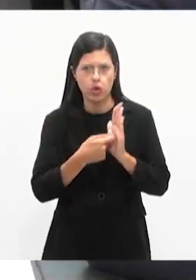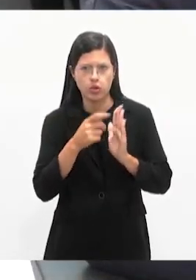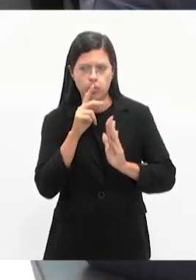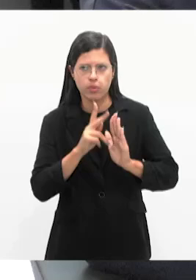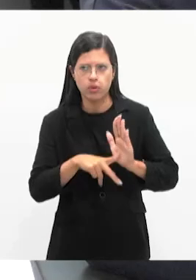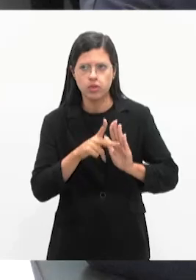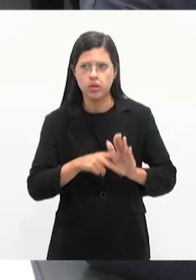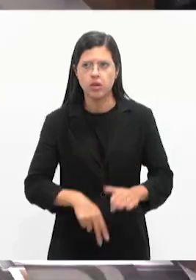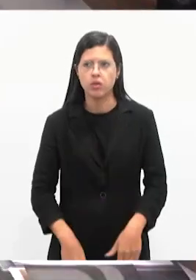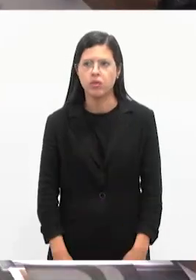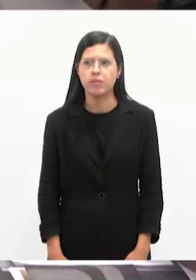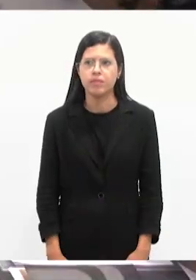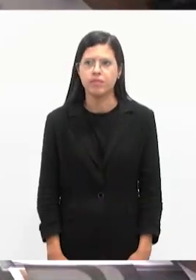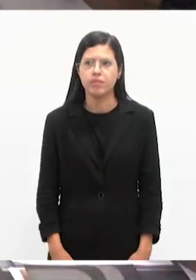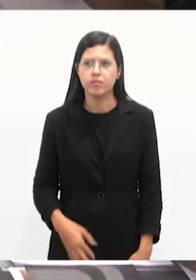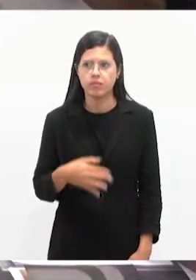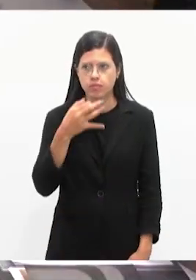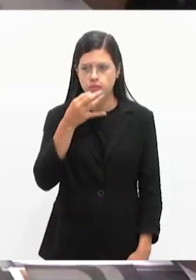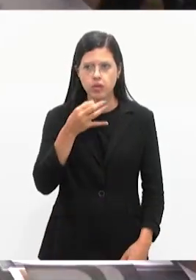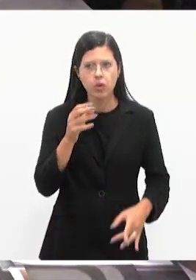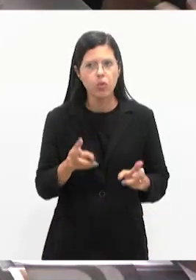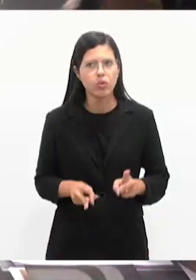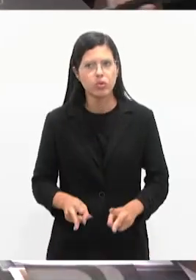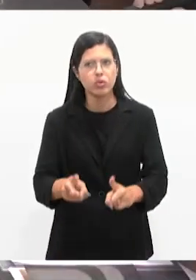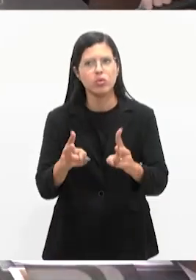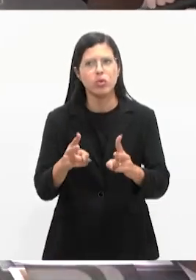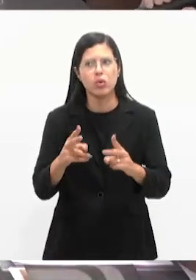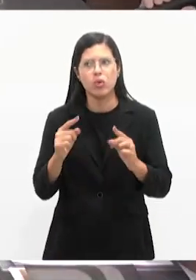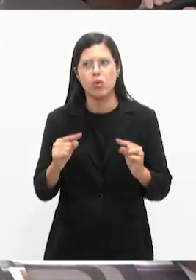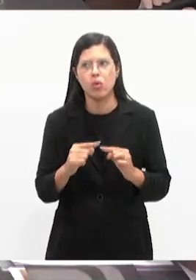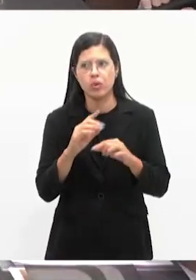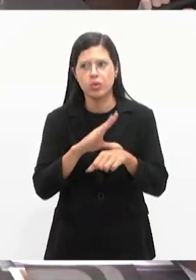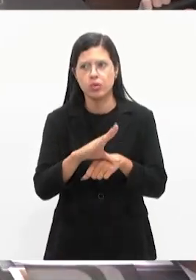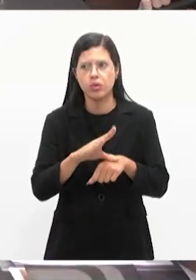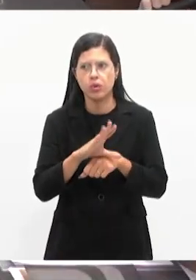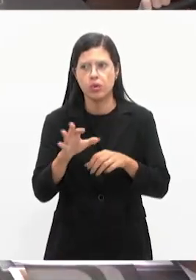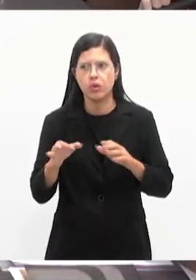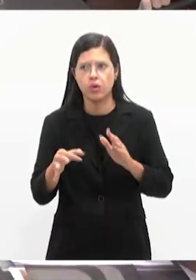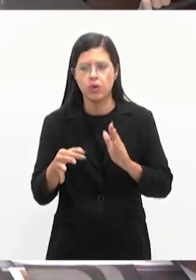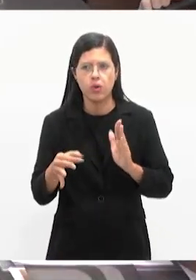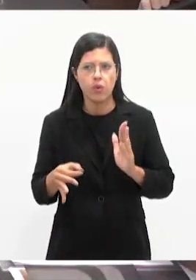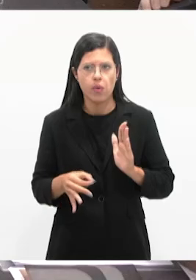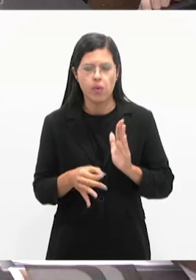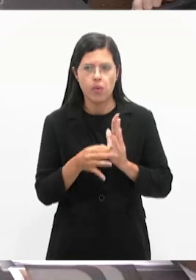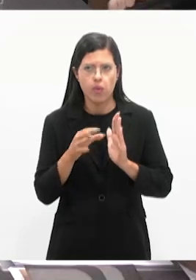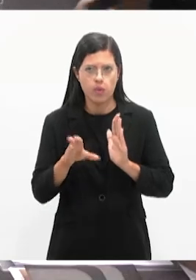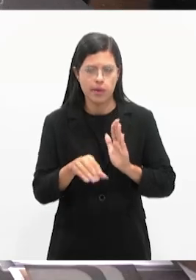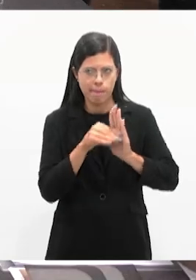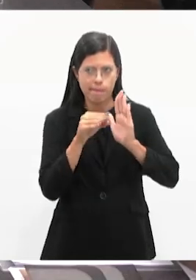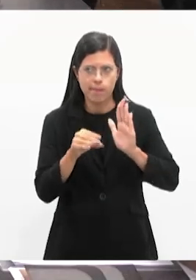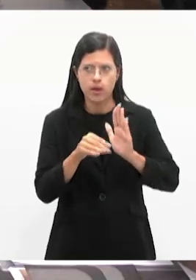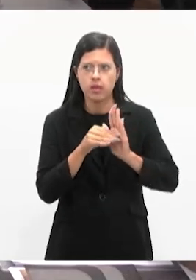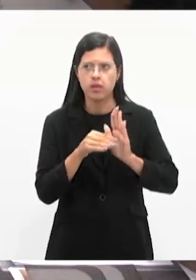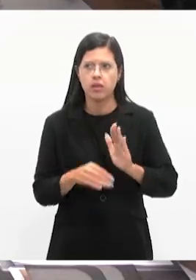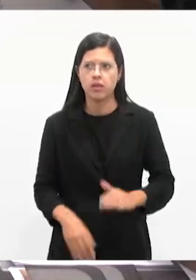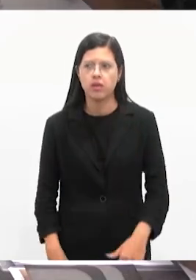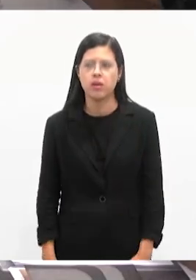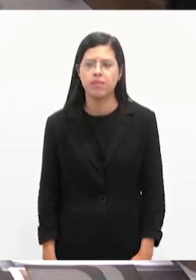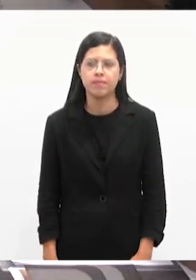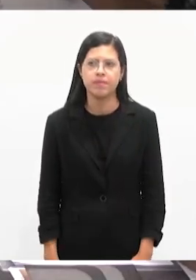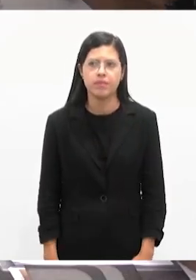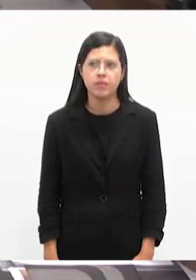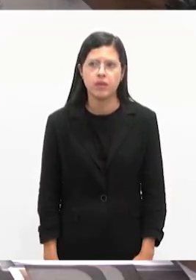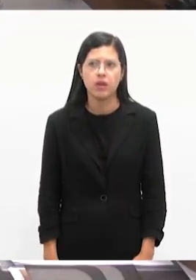que continue pela constitucionalidade com emendas, acolhendo as emendas de Vossa Excelência, acrescentando deputada as Célia. as emendas do deputado Rodrigo